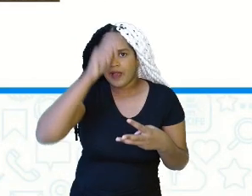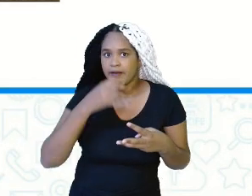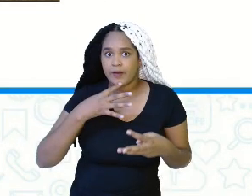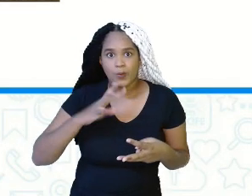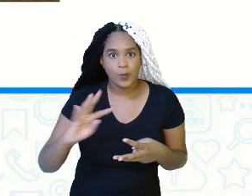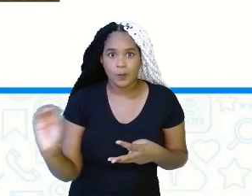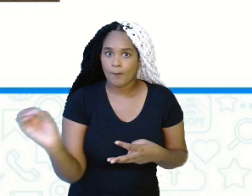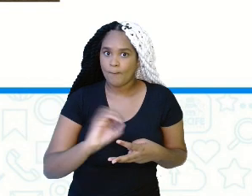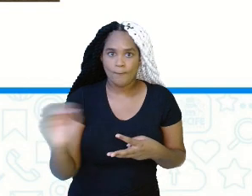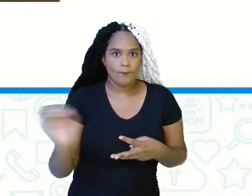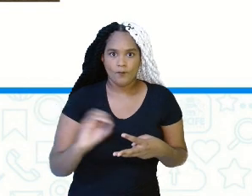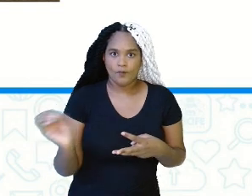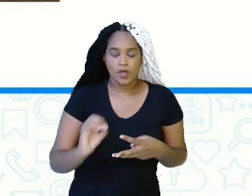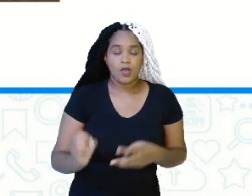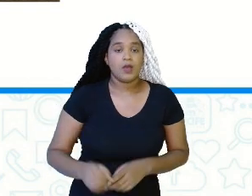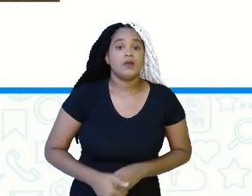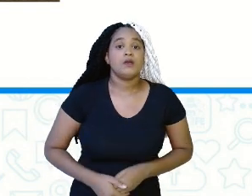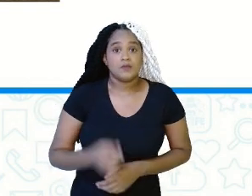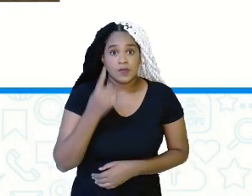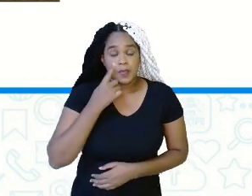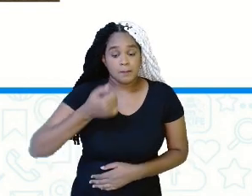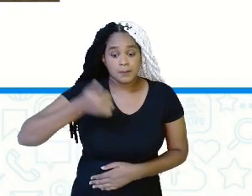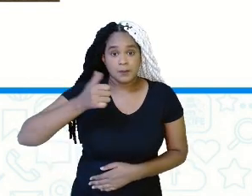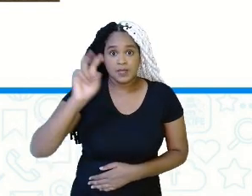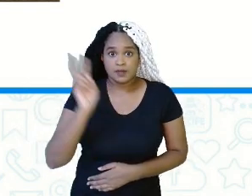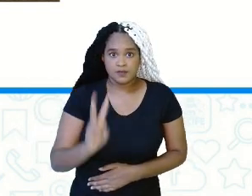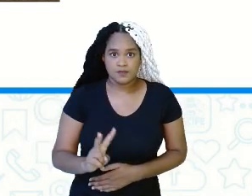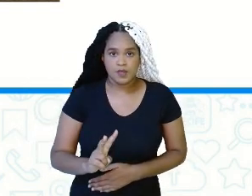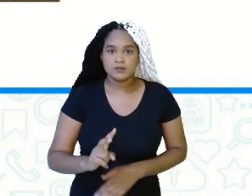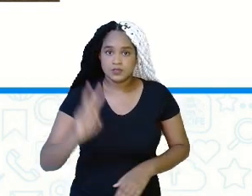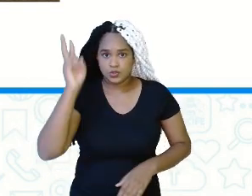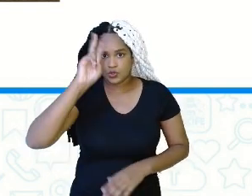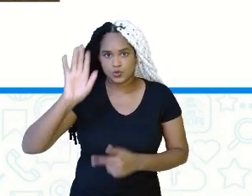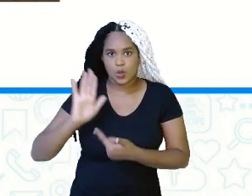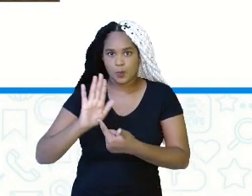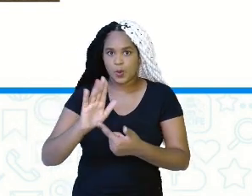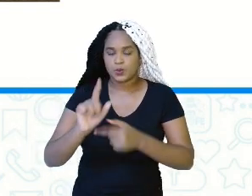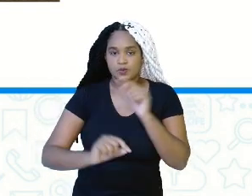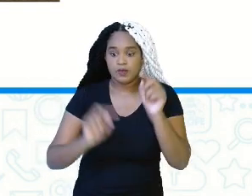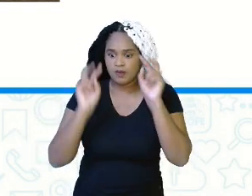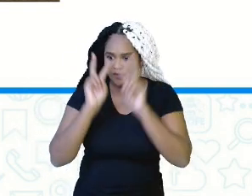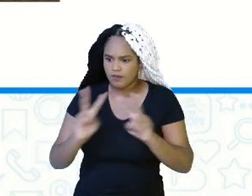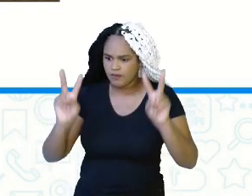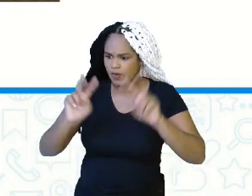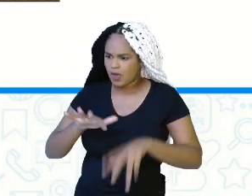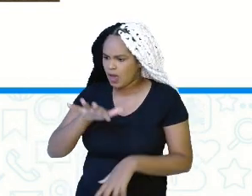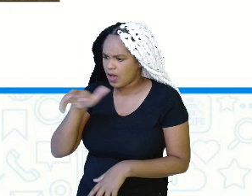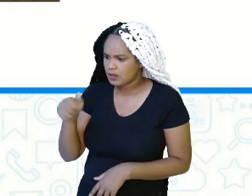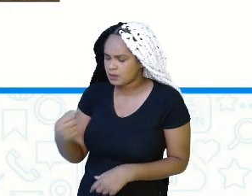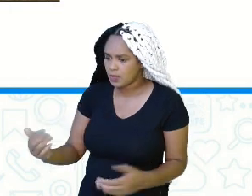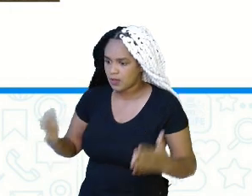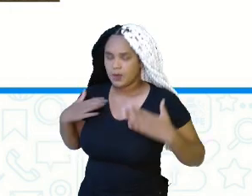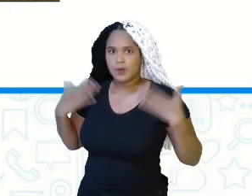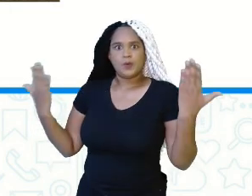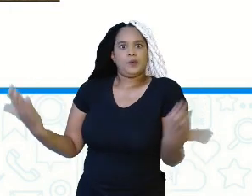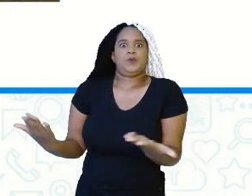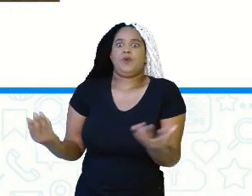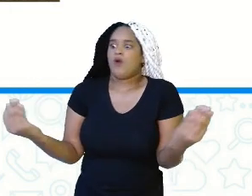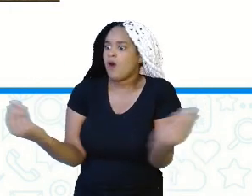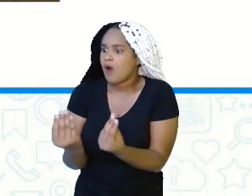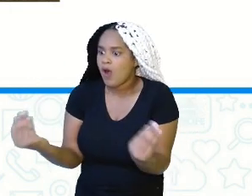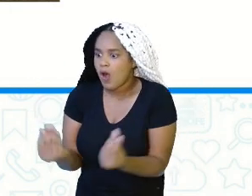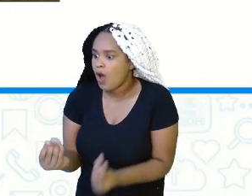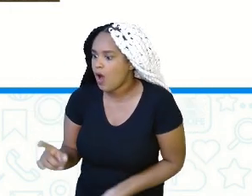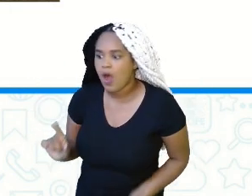né? Quando a primeira vez, gente, os relatos falam isso, que quando eles viram esses animais, eles se espantaram e disseram,